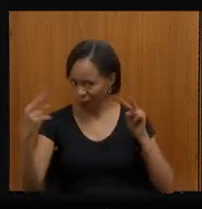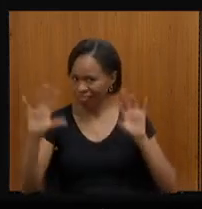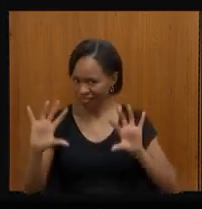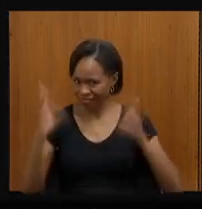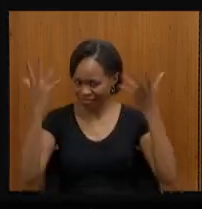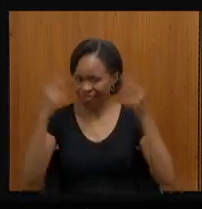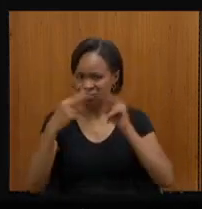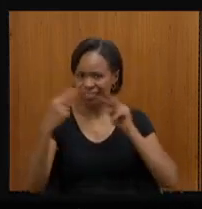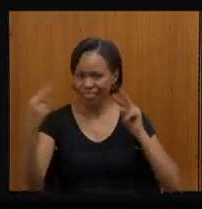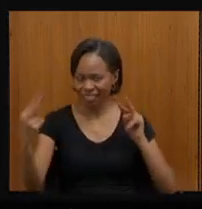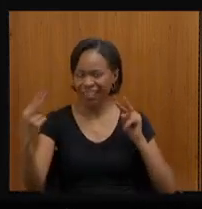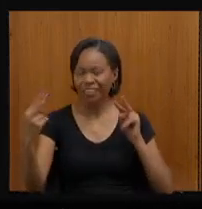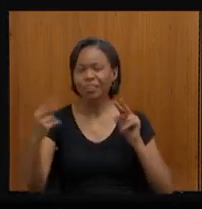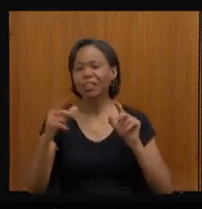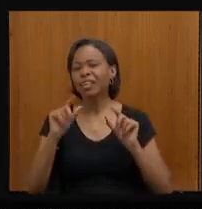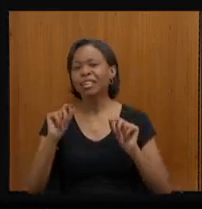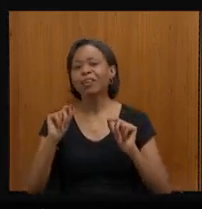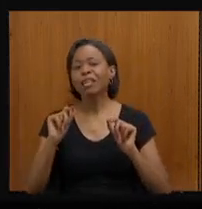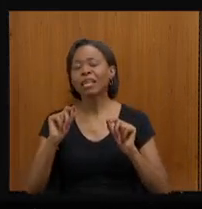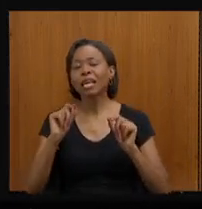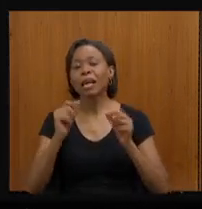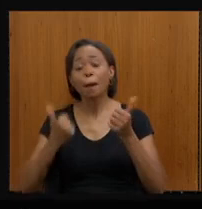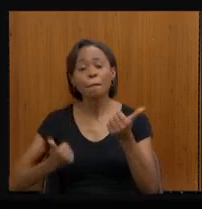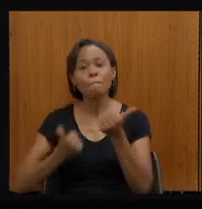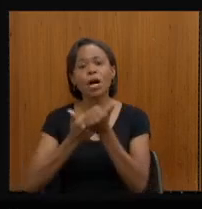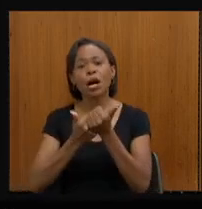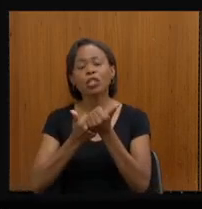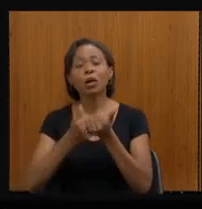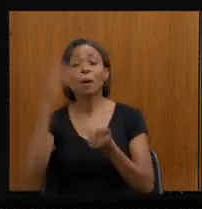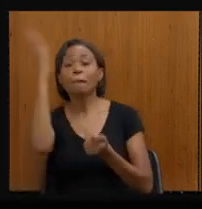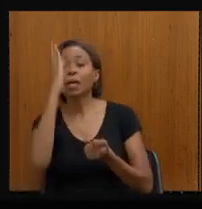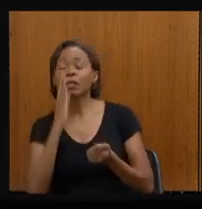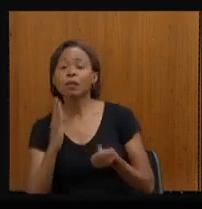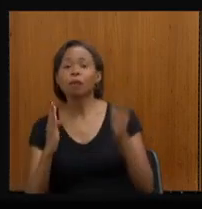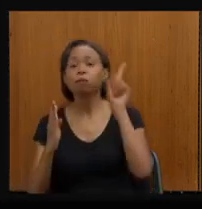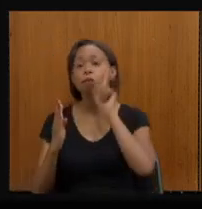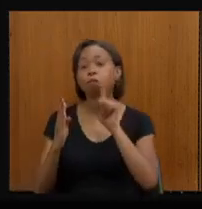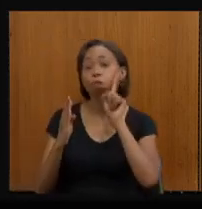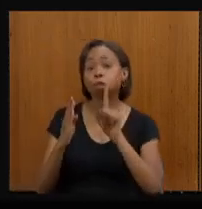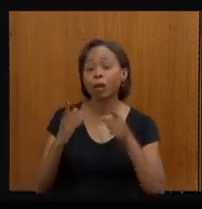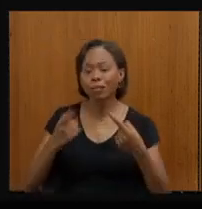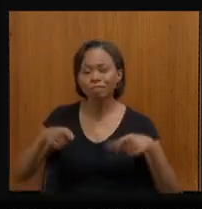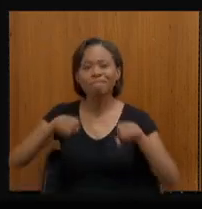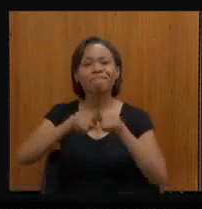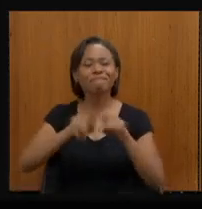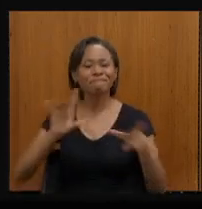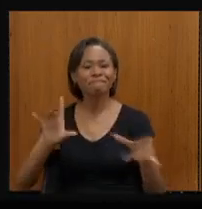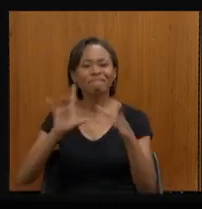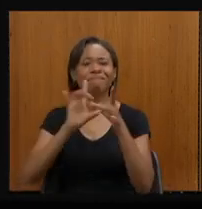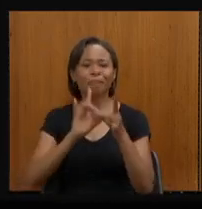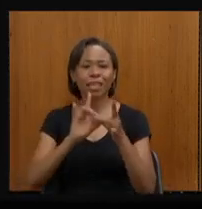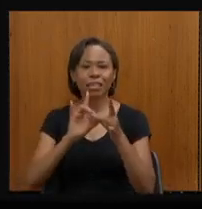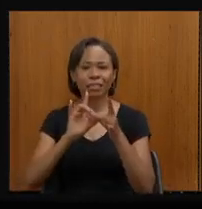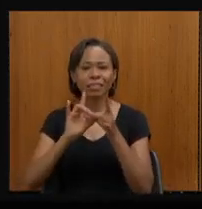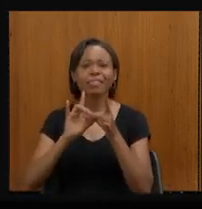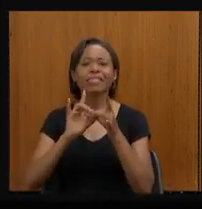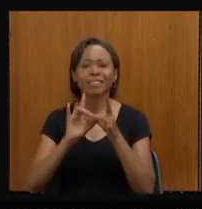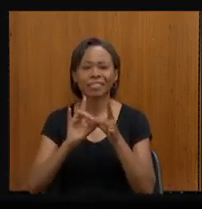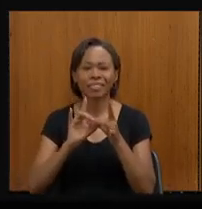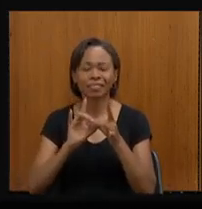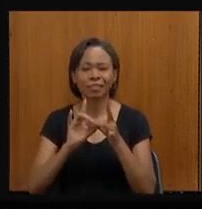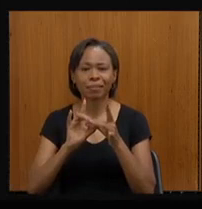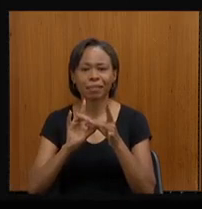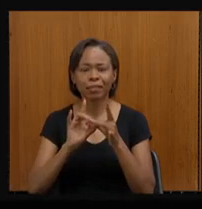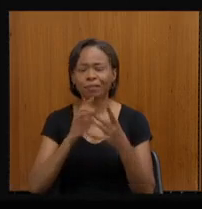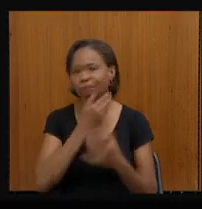precisássemos que a gente tava falando é cooperação entre Brasil e Estados Unidos na área de tecnologia inovação os temas abordados